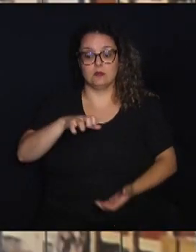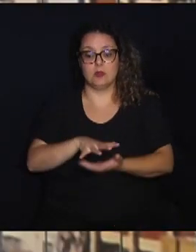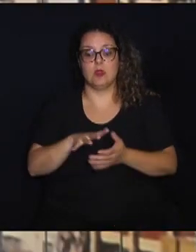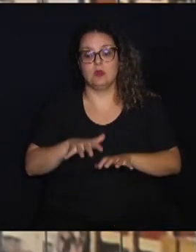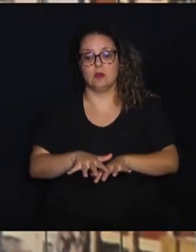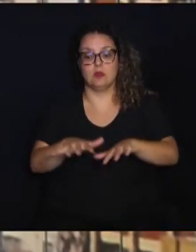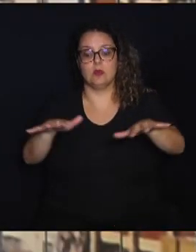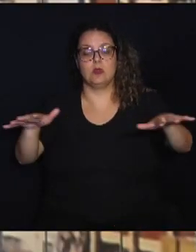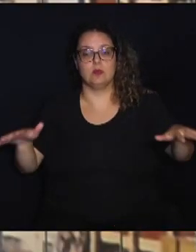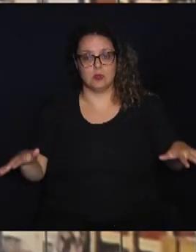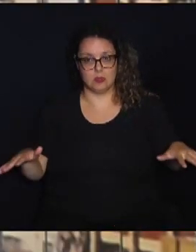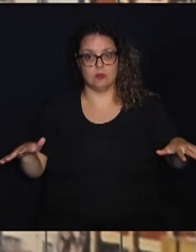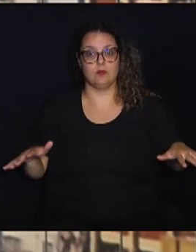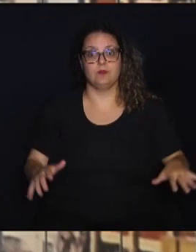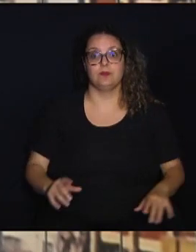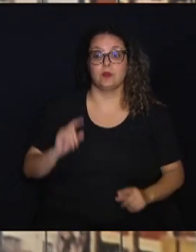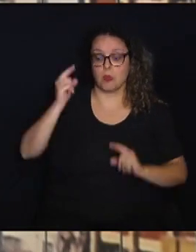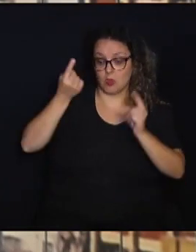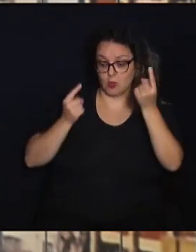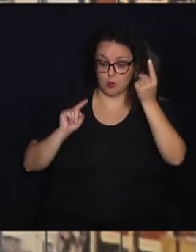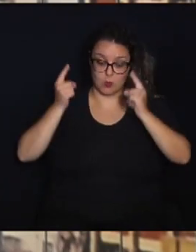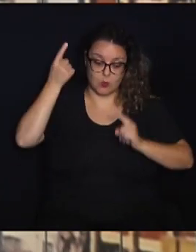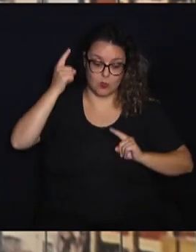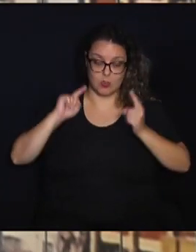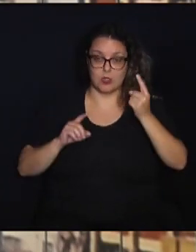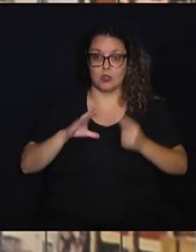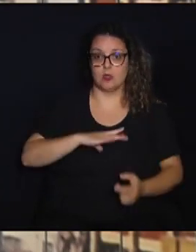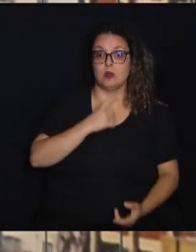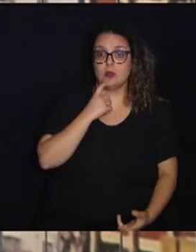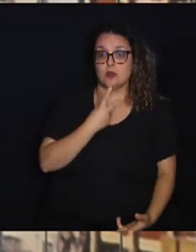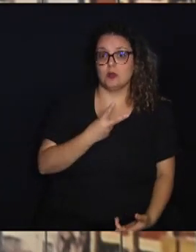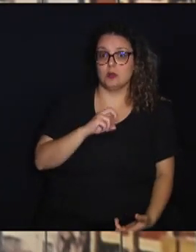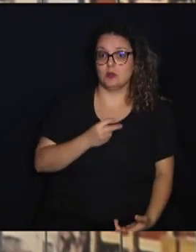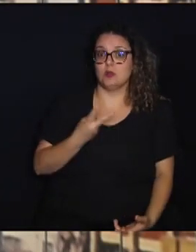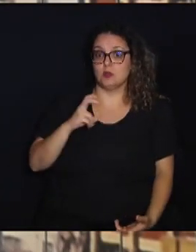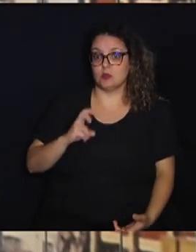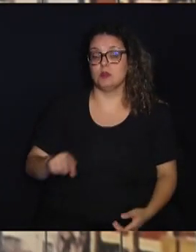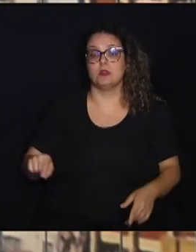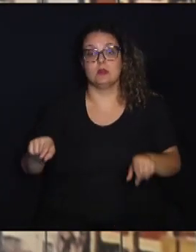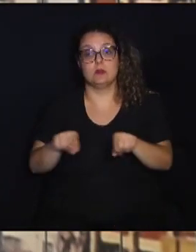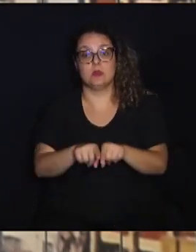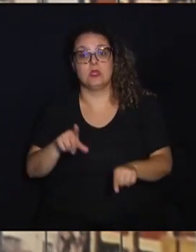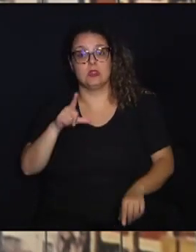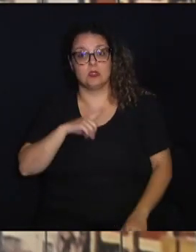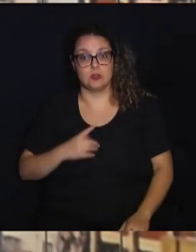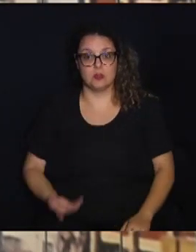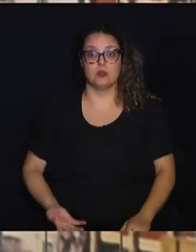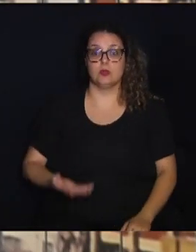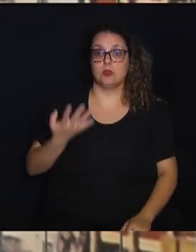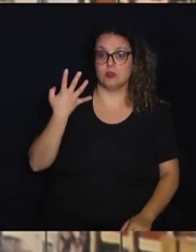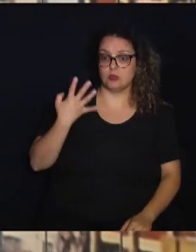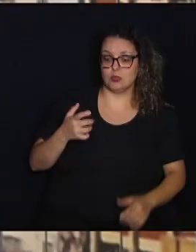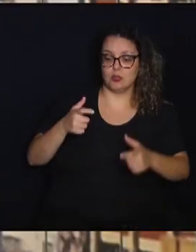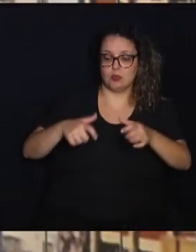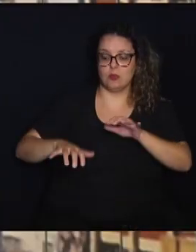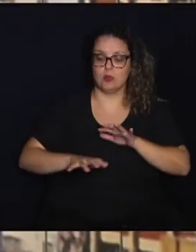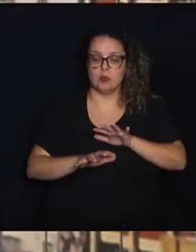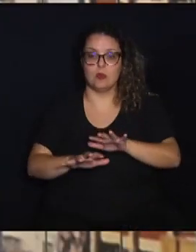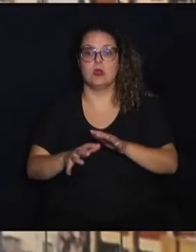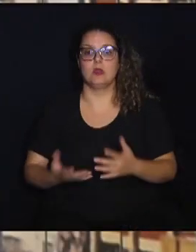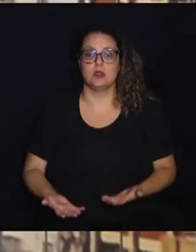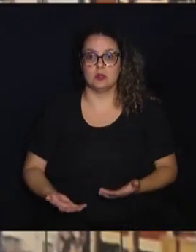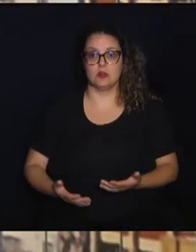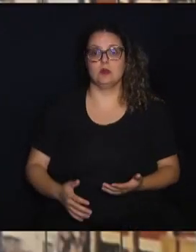da cidade. O Carnaval de Campinas, em 2025, também terá a participação de 4 blocos de escolas